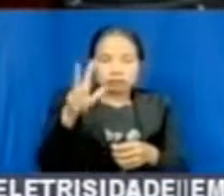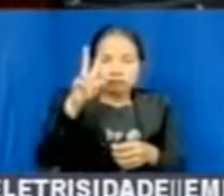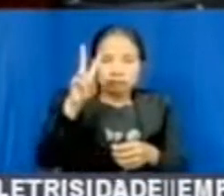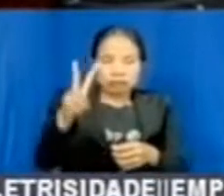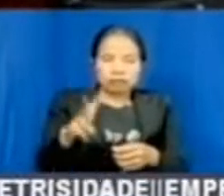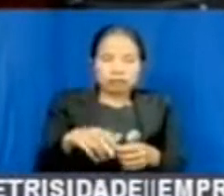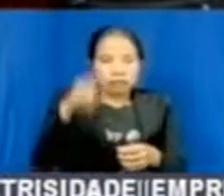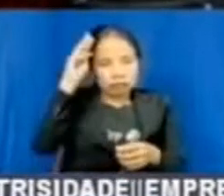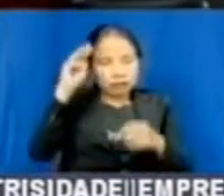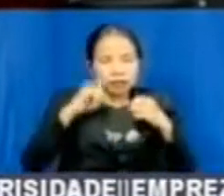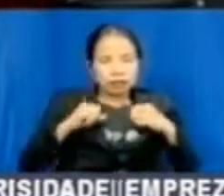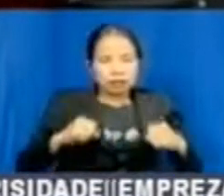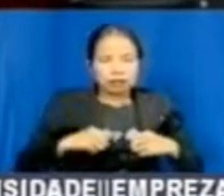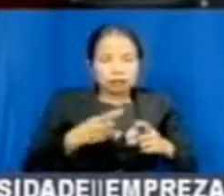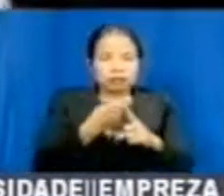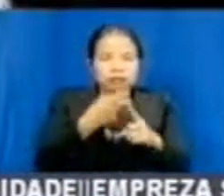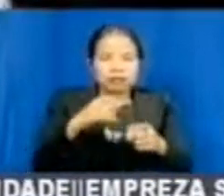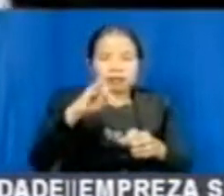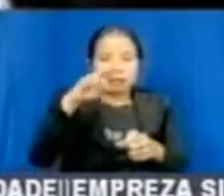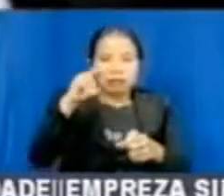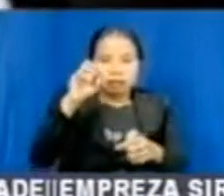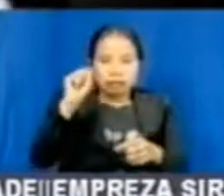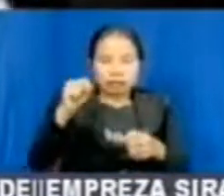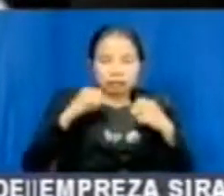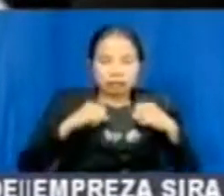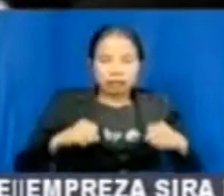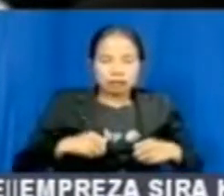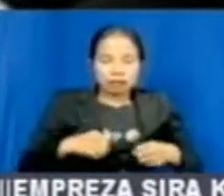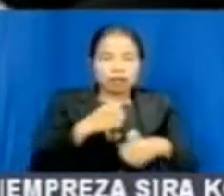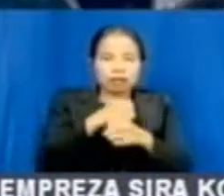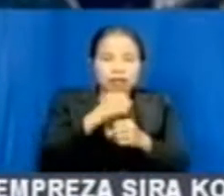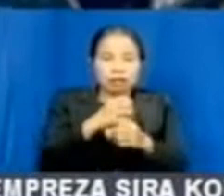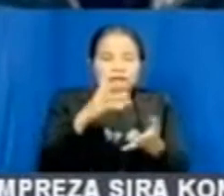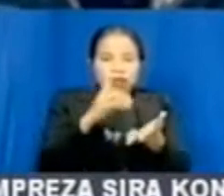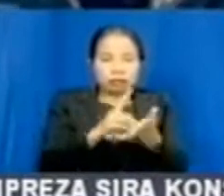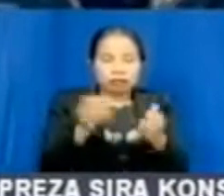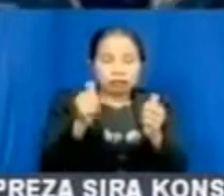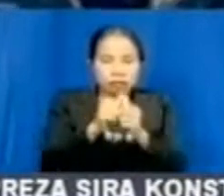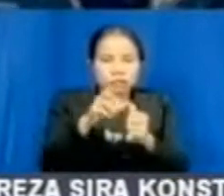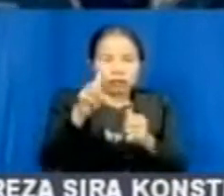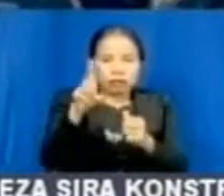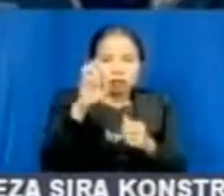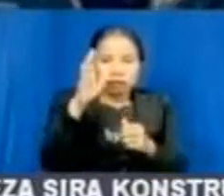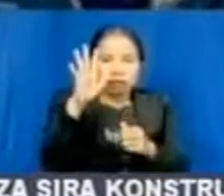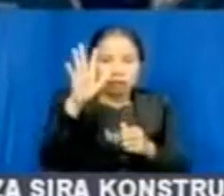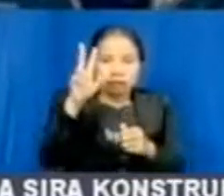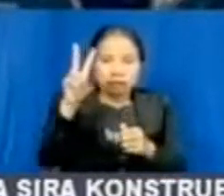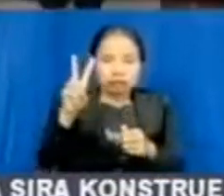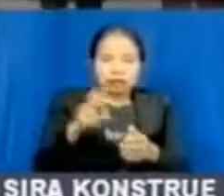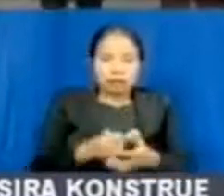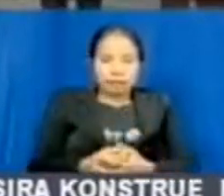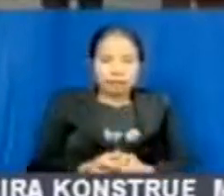Resindrua, Ministério da Saúde, Leus Instituto Nacional de Saúde, forma ona gerente Atus e da Rua. Ernestina